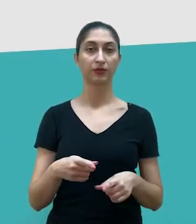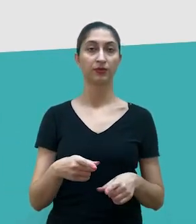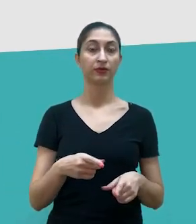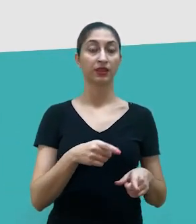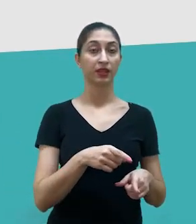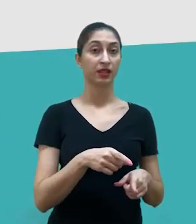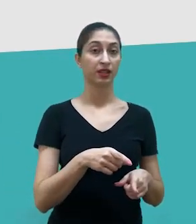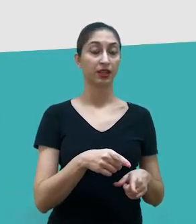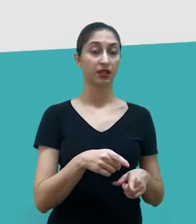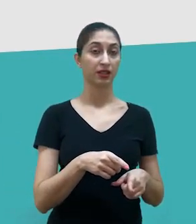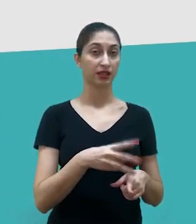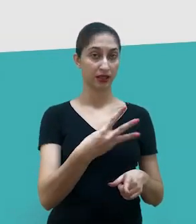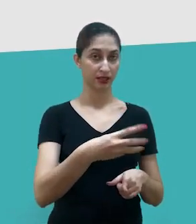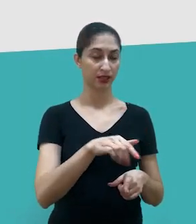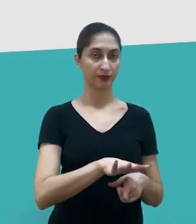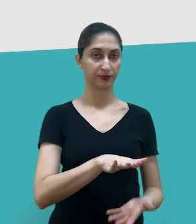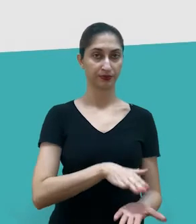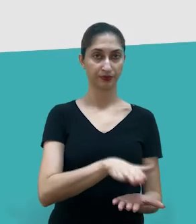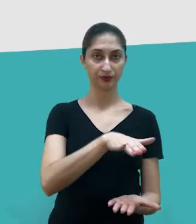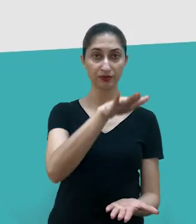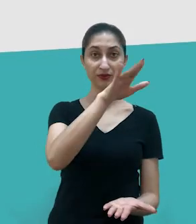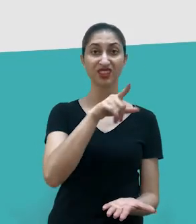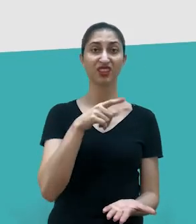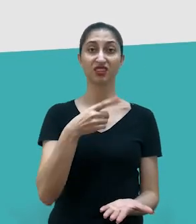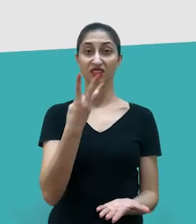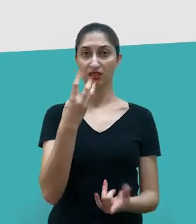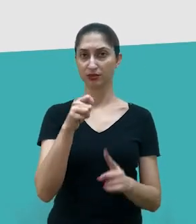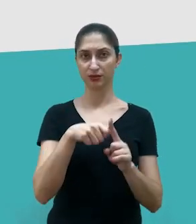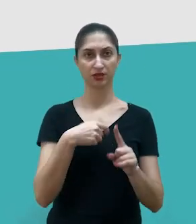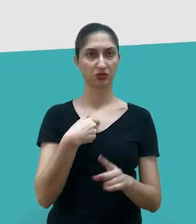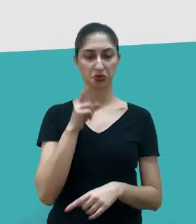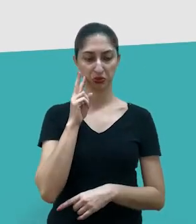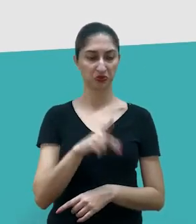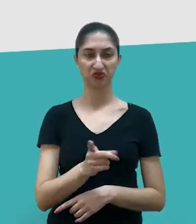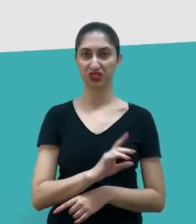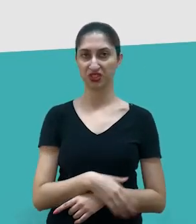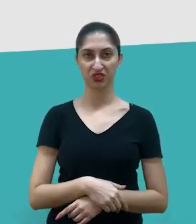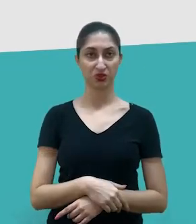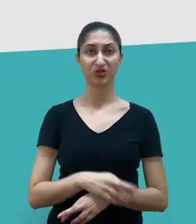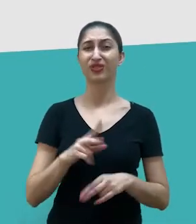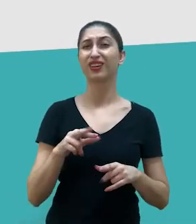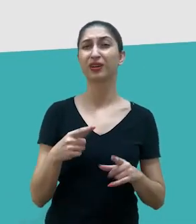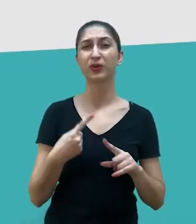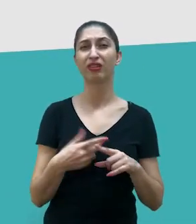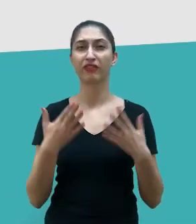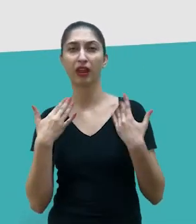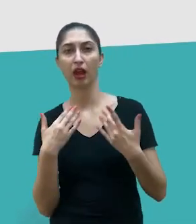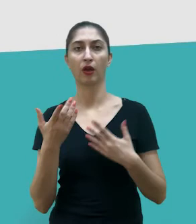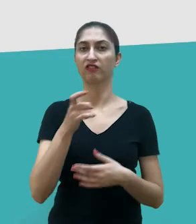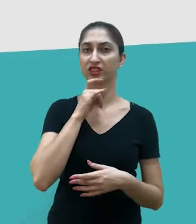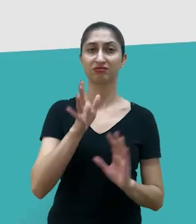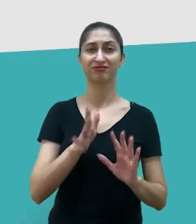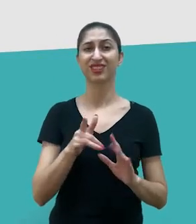aquelas que há 3 meses eu não olho para elas e que não é porque é verão ou